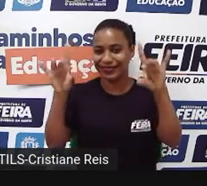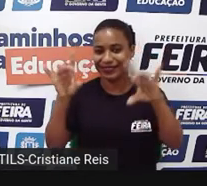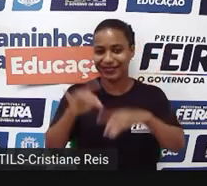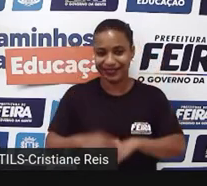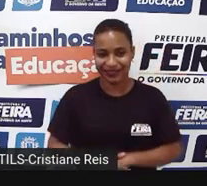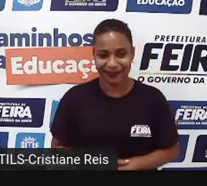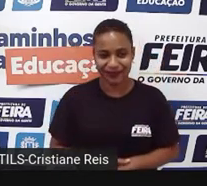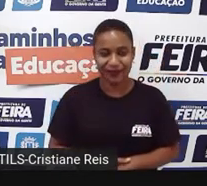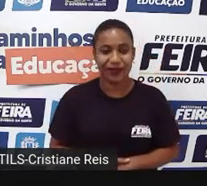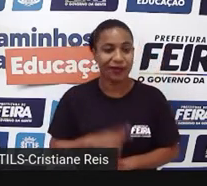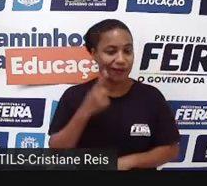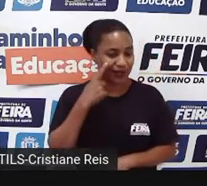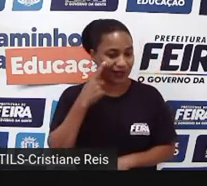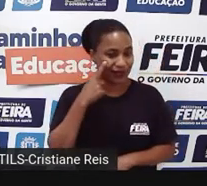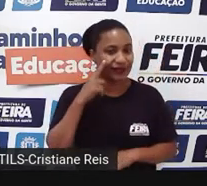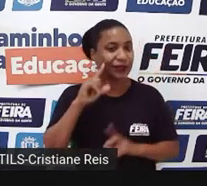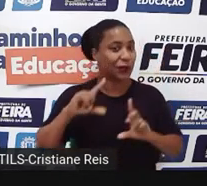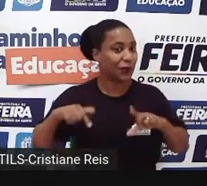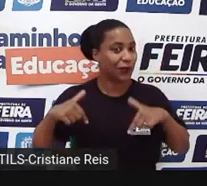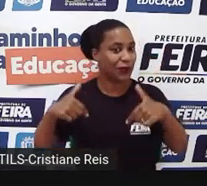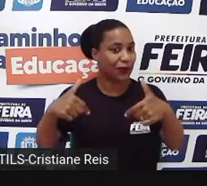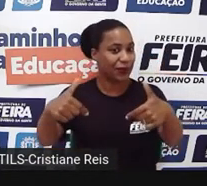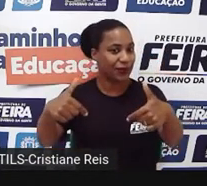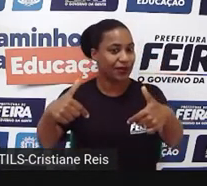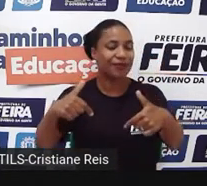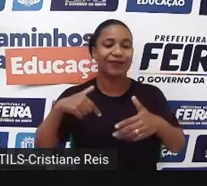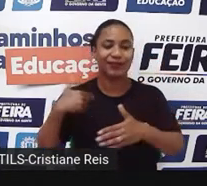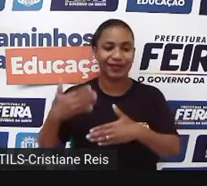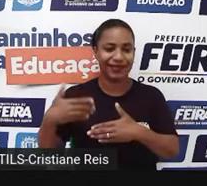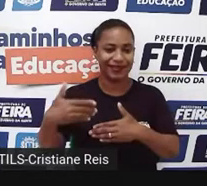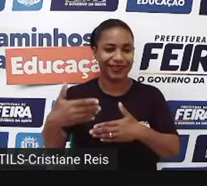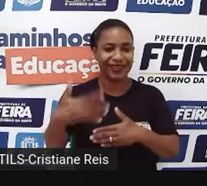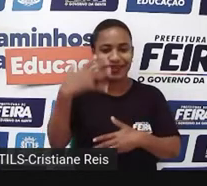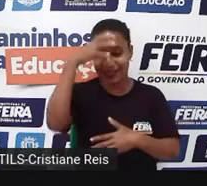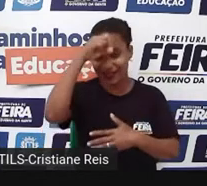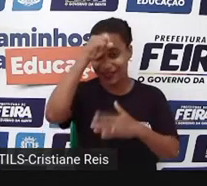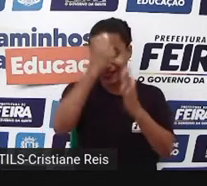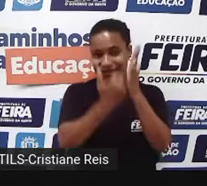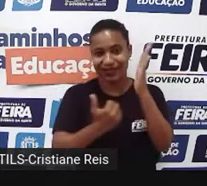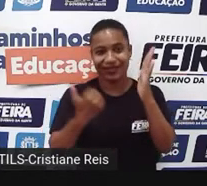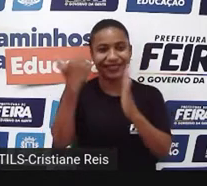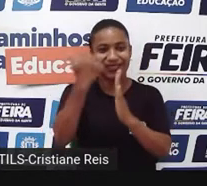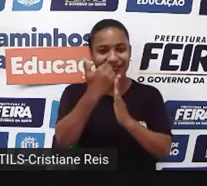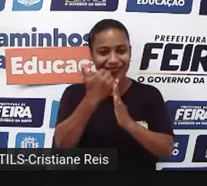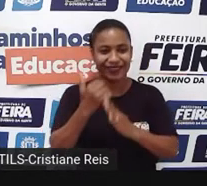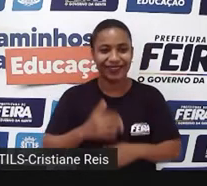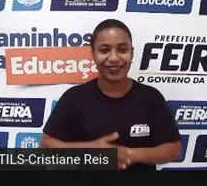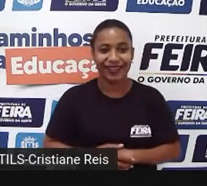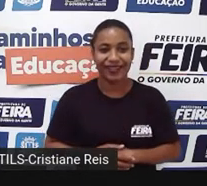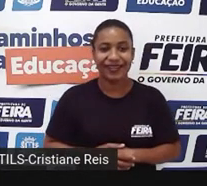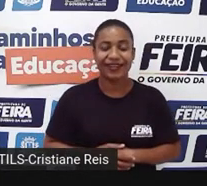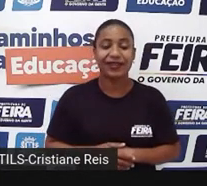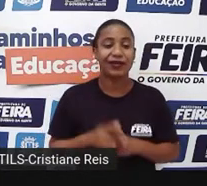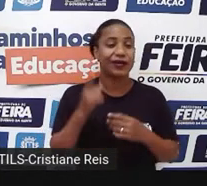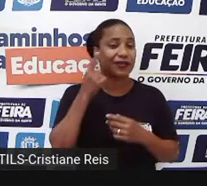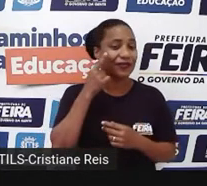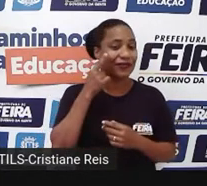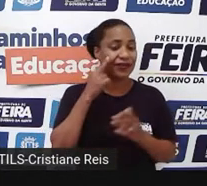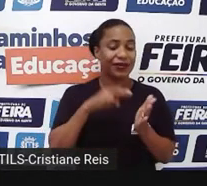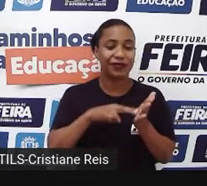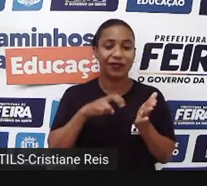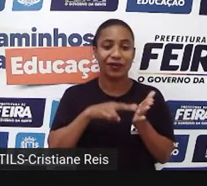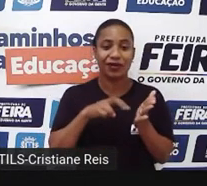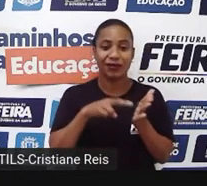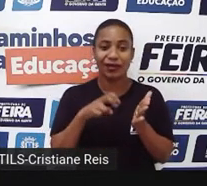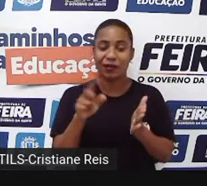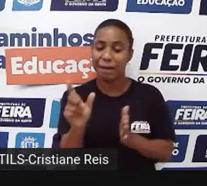Mas vamos avançar, porque a gente precisa aprender um pouquinho mais do inglês, agora no que diz respeito ao vocabulário, né,